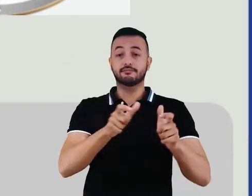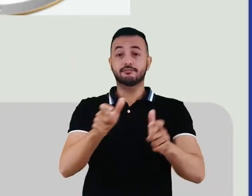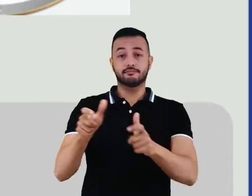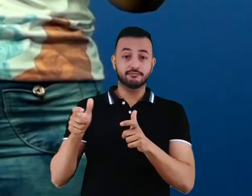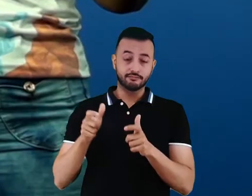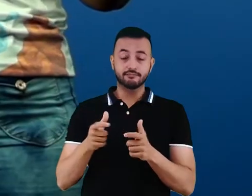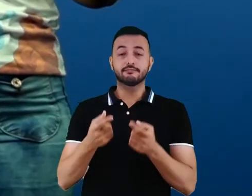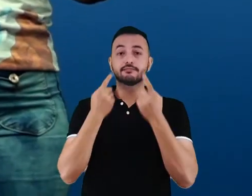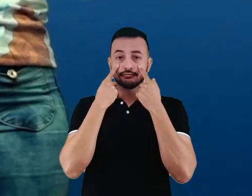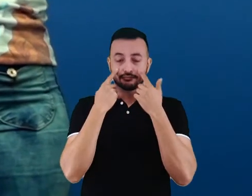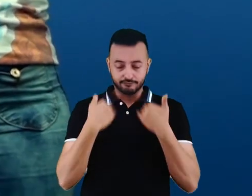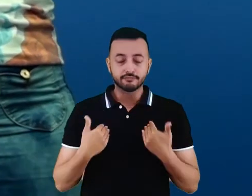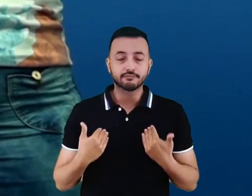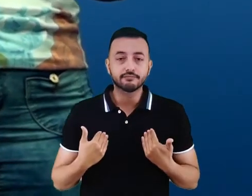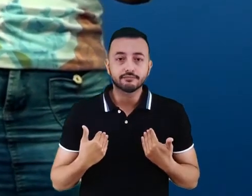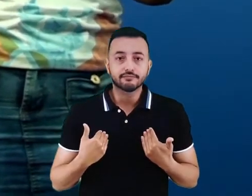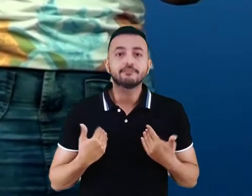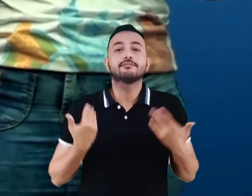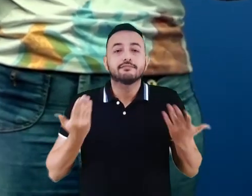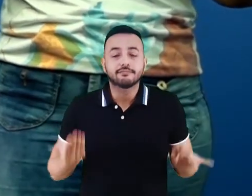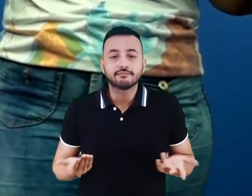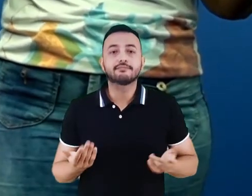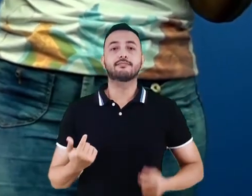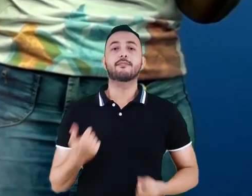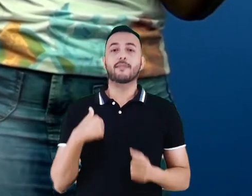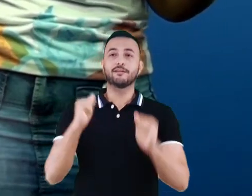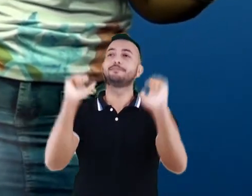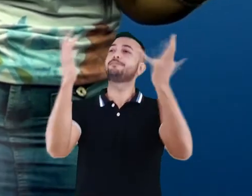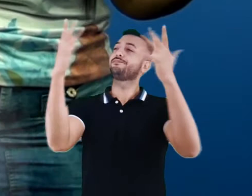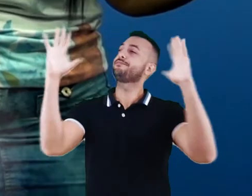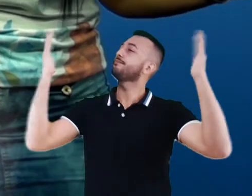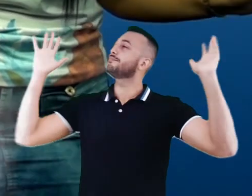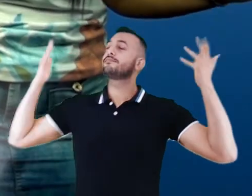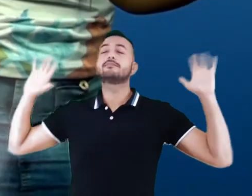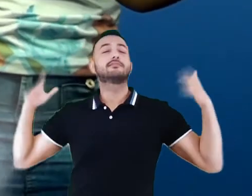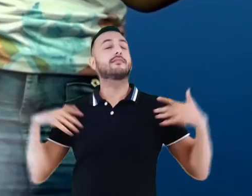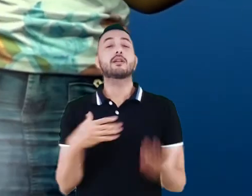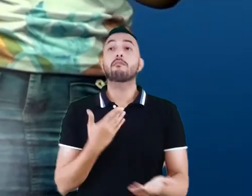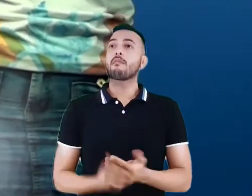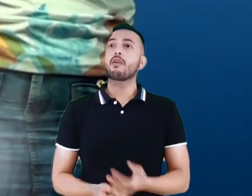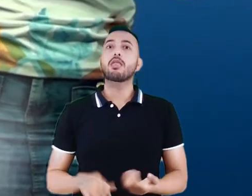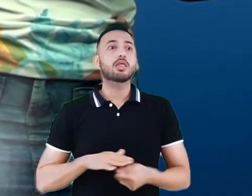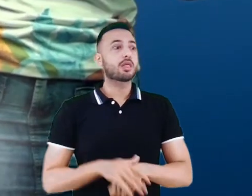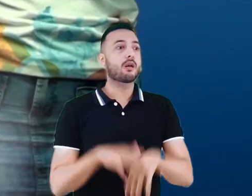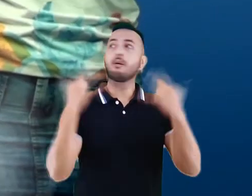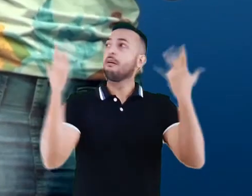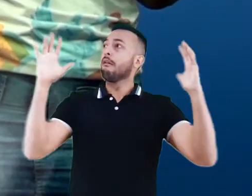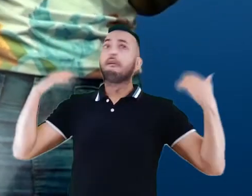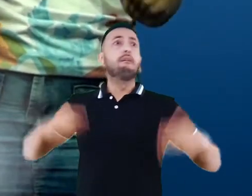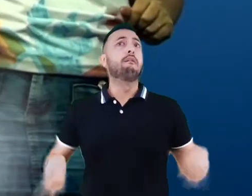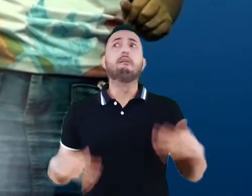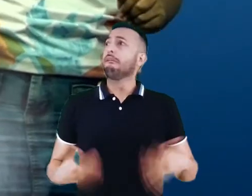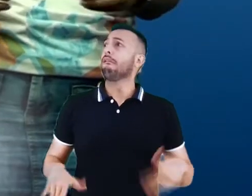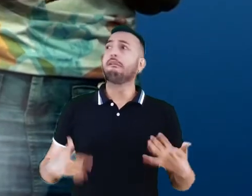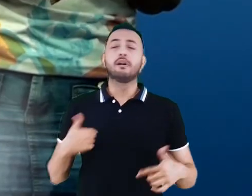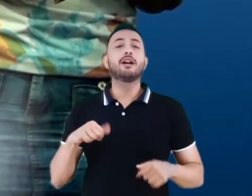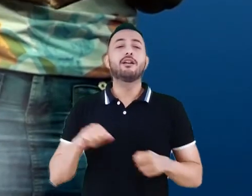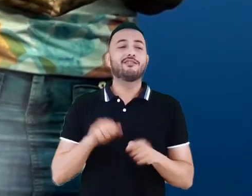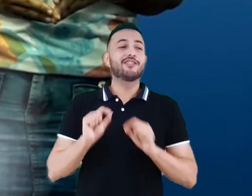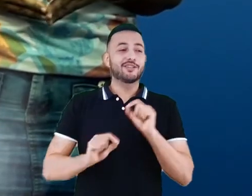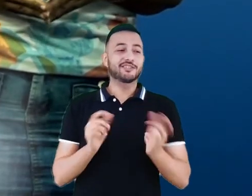pontos. Olha para mim. Então vamos lá, estou na floresta perdida à noite. O que é que eu faço,